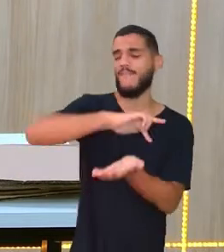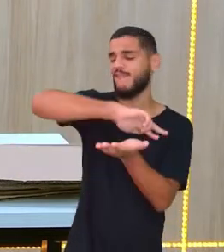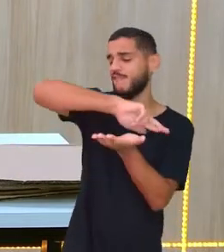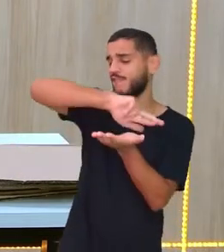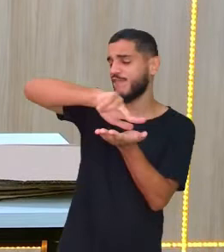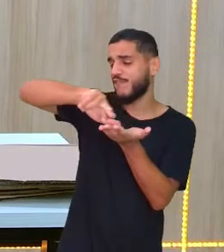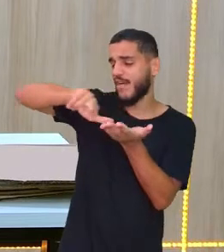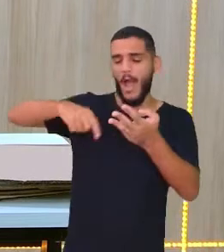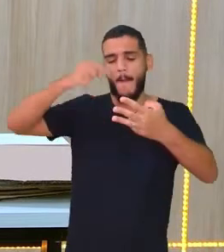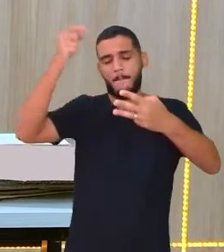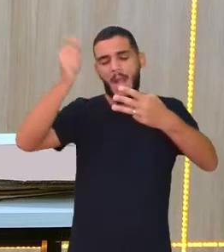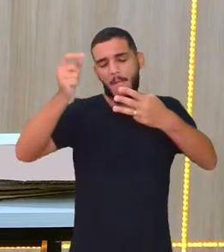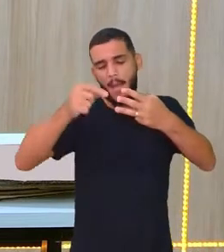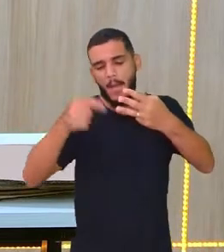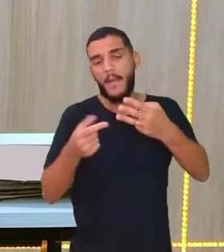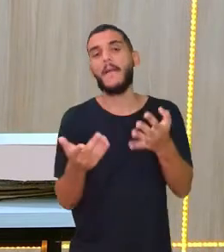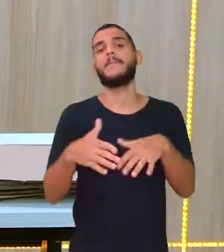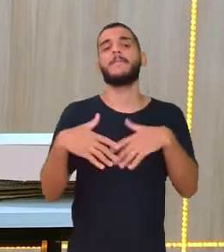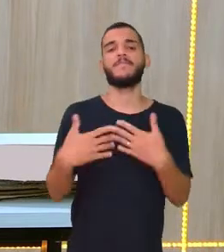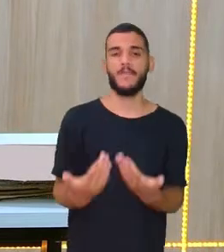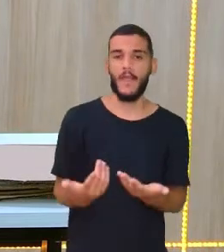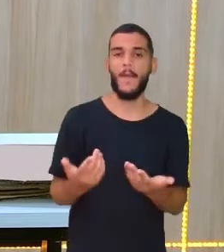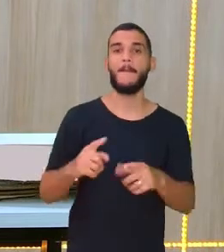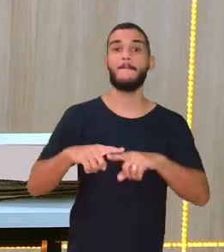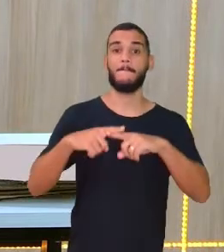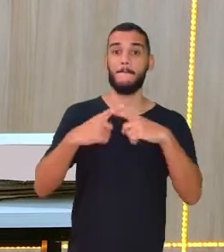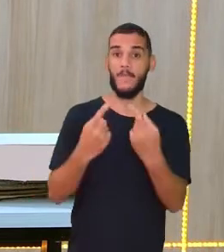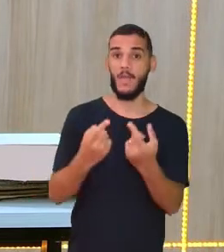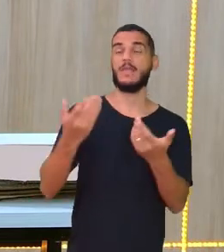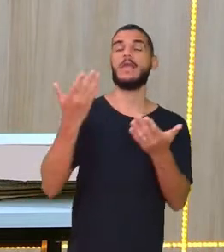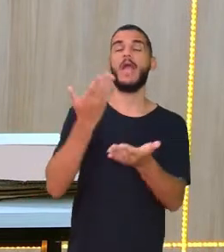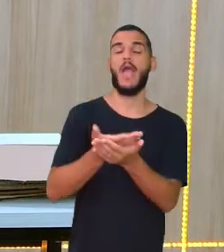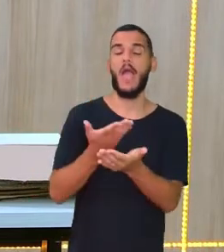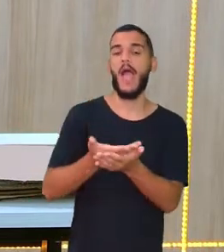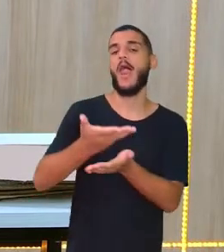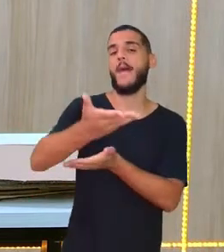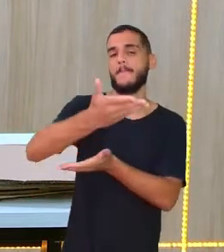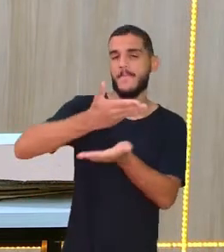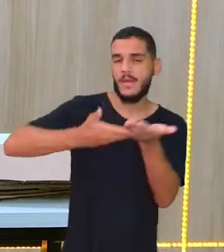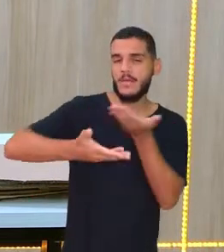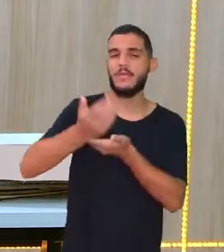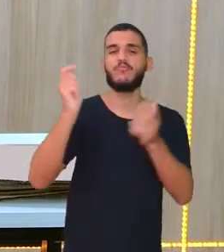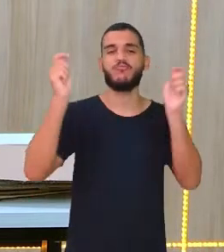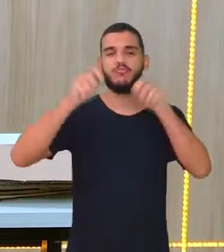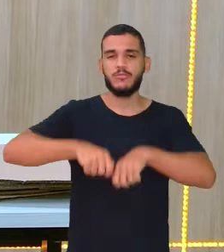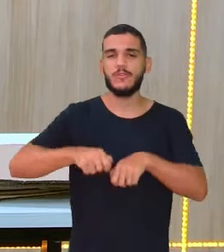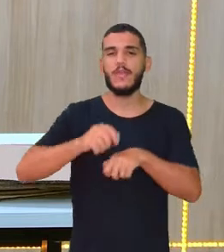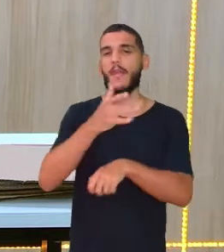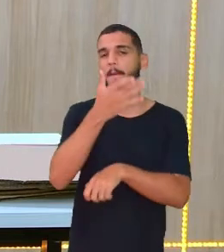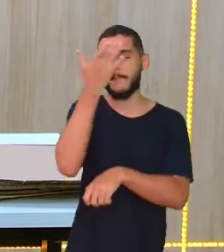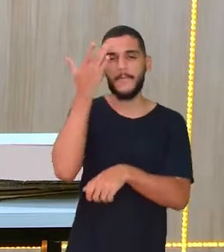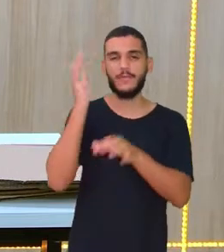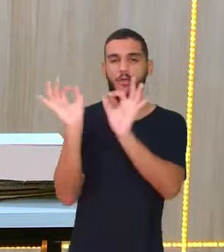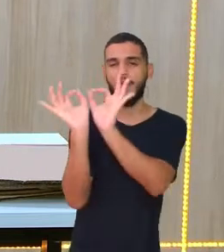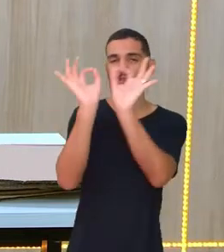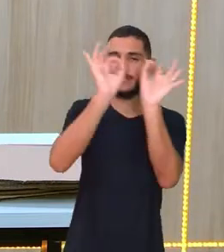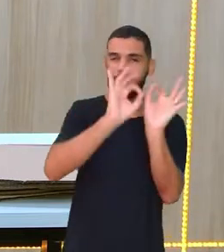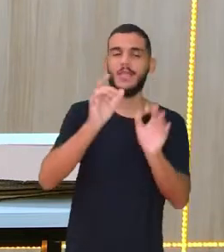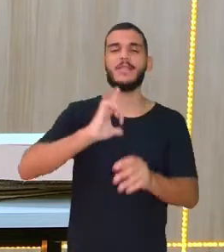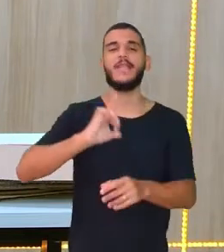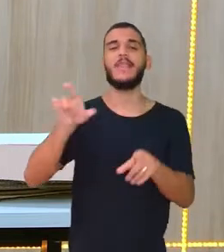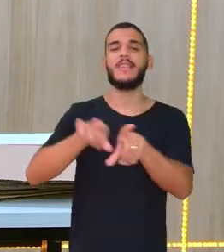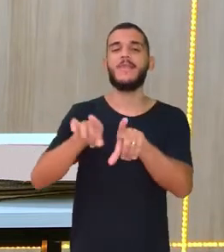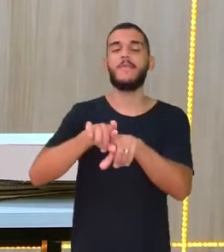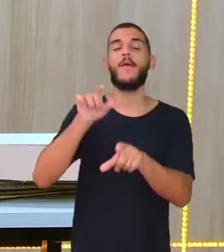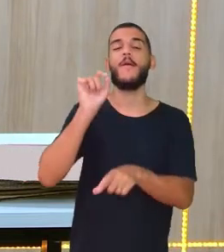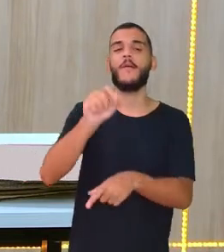de opções. Mas para que a nossa aula seja mais interativa e consiga atingir o maior número de pessoas, nós contamos, não